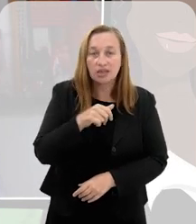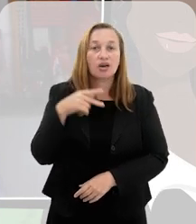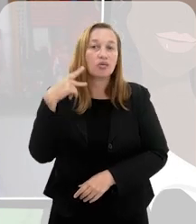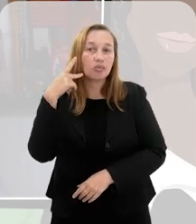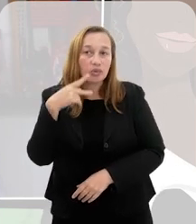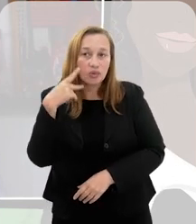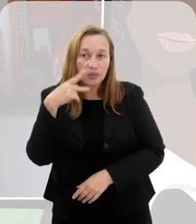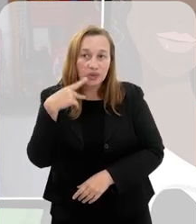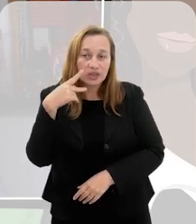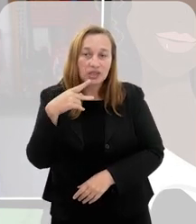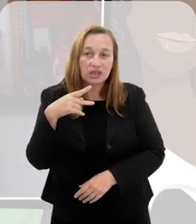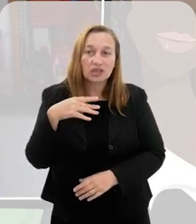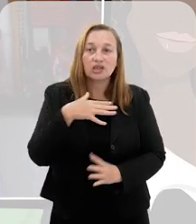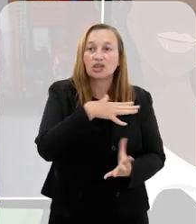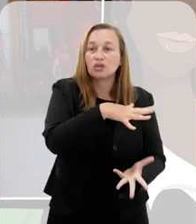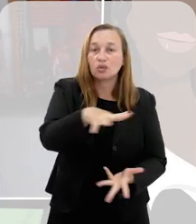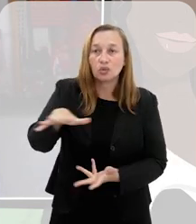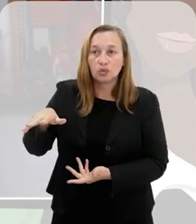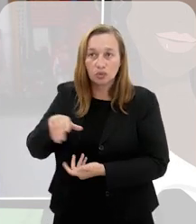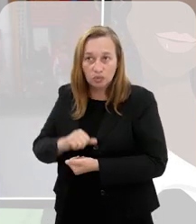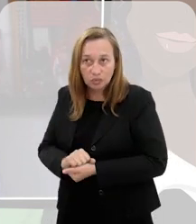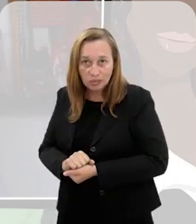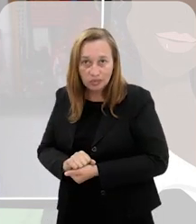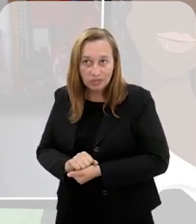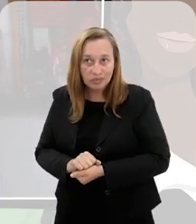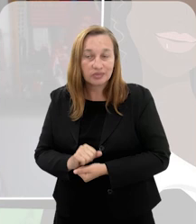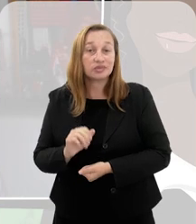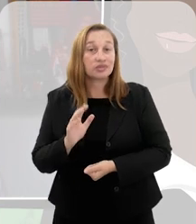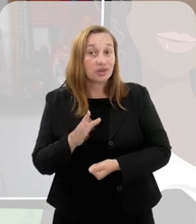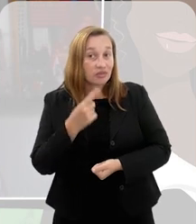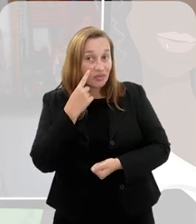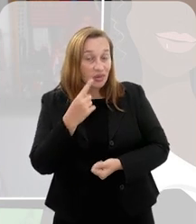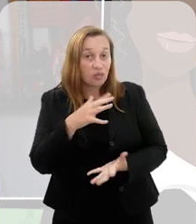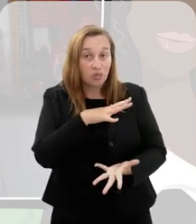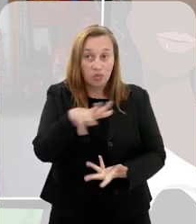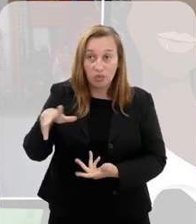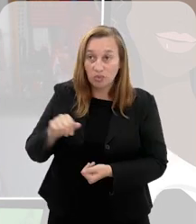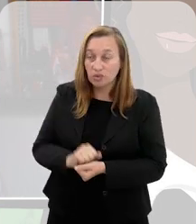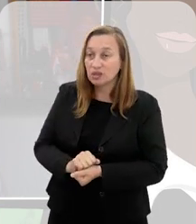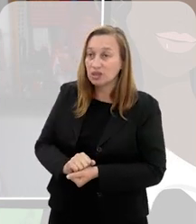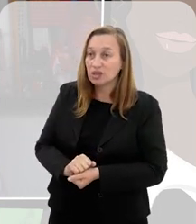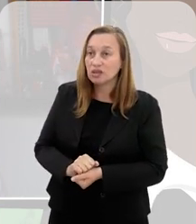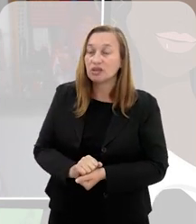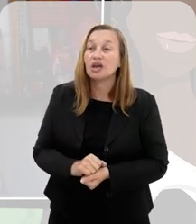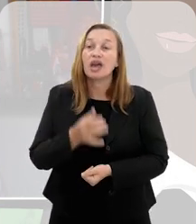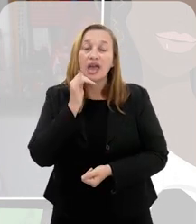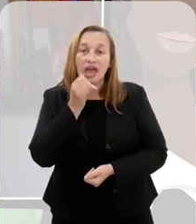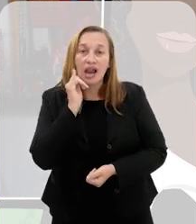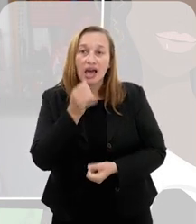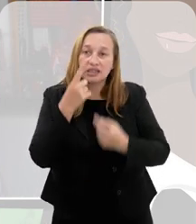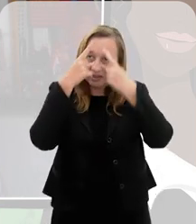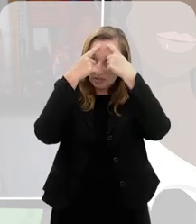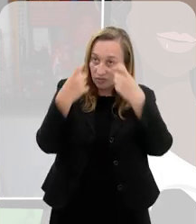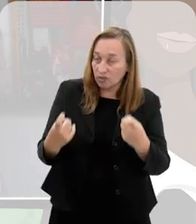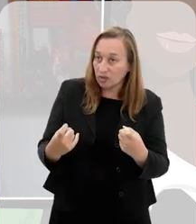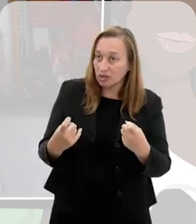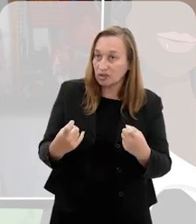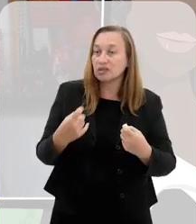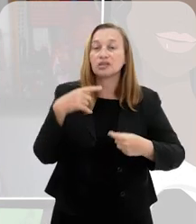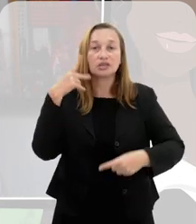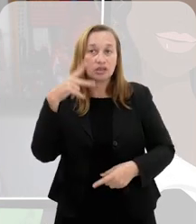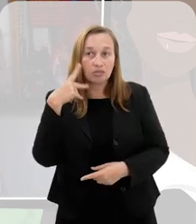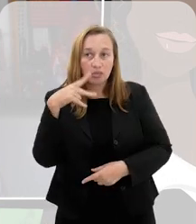73% das mulheres políticas em todo o mundo, aí a gente já vai até o mundo, enfrentam e